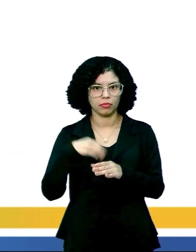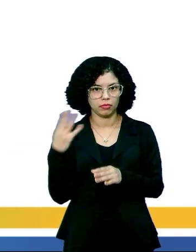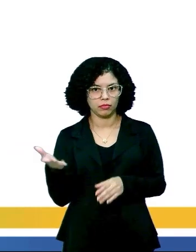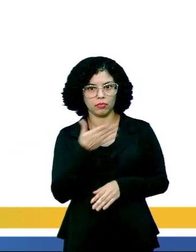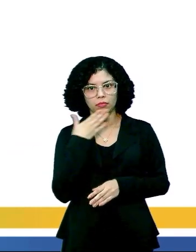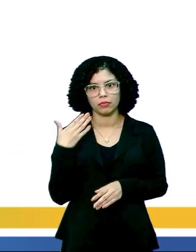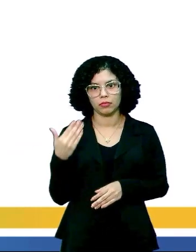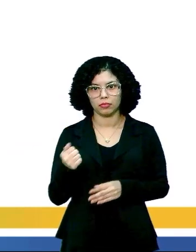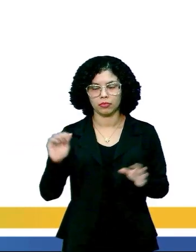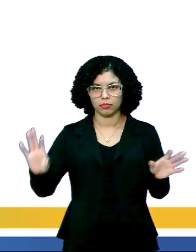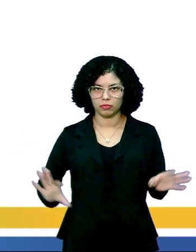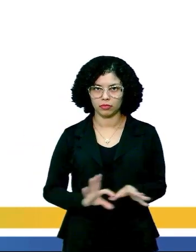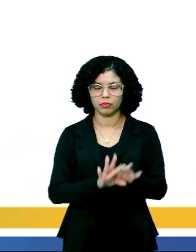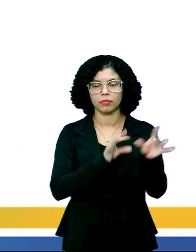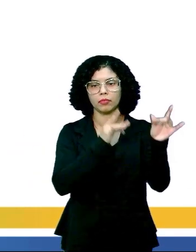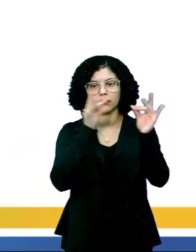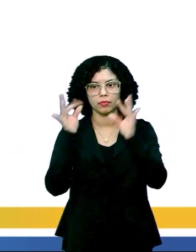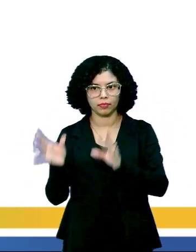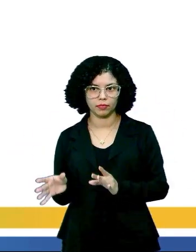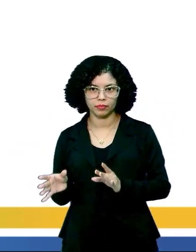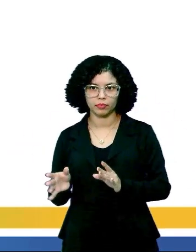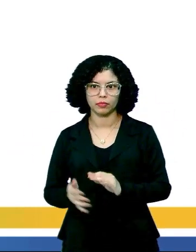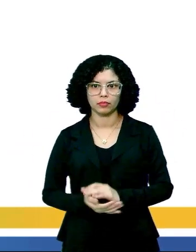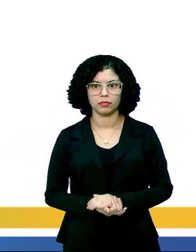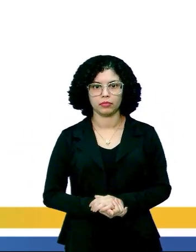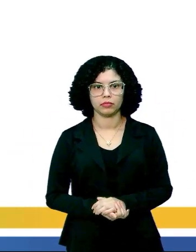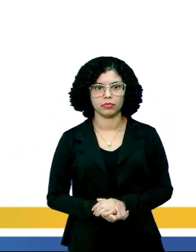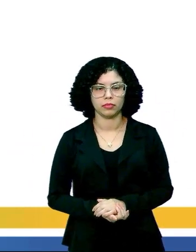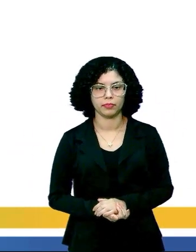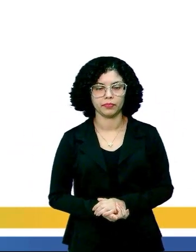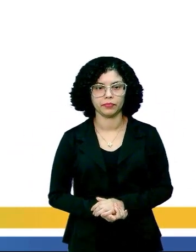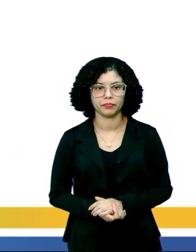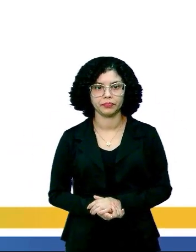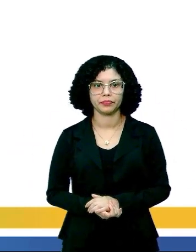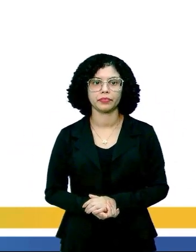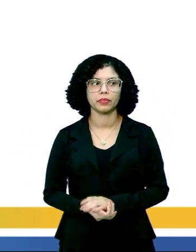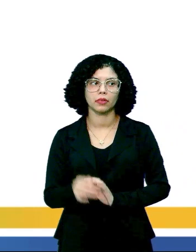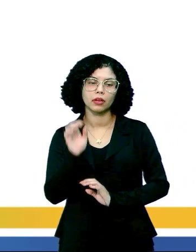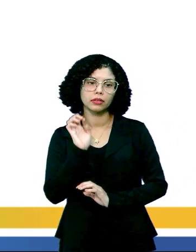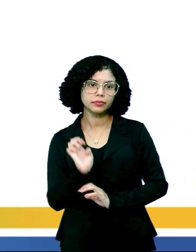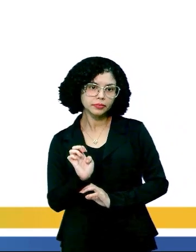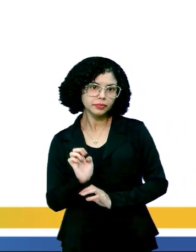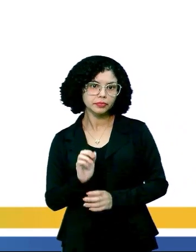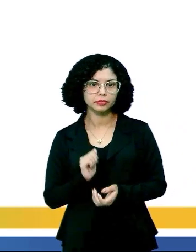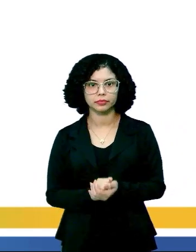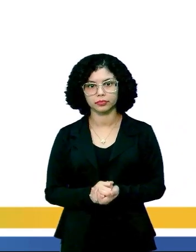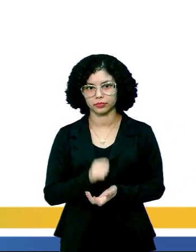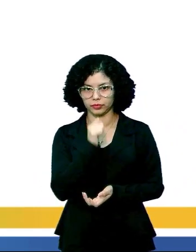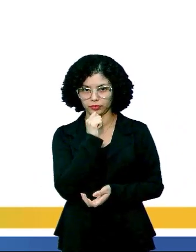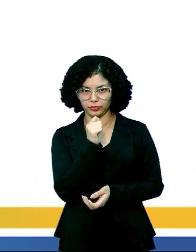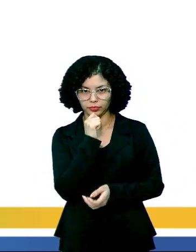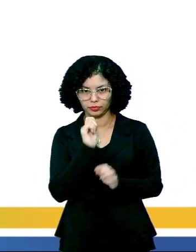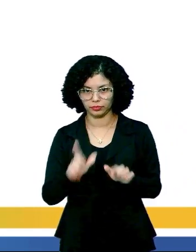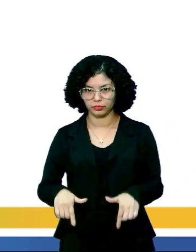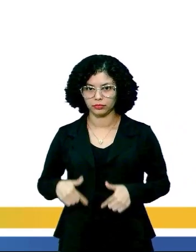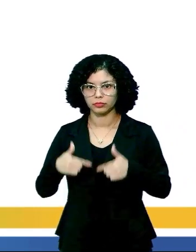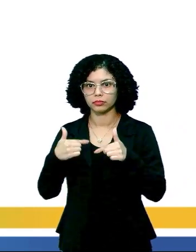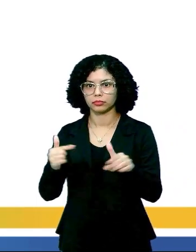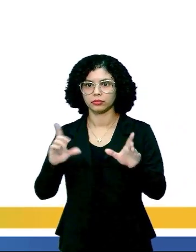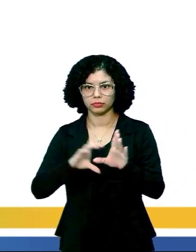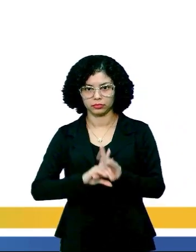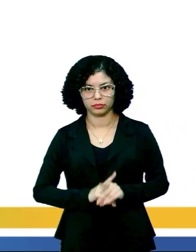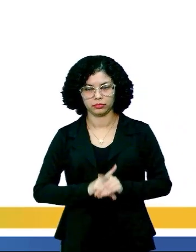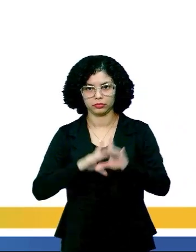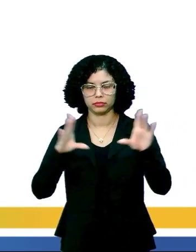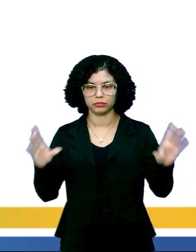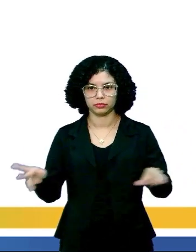e estrangeiros terem uma melhor relação comercial. E letra E, constitui uma